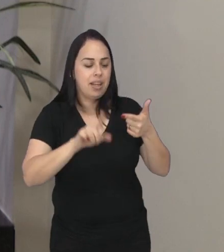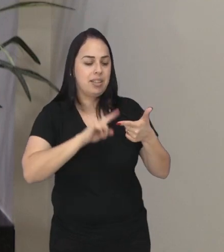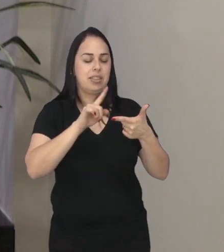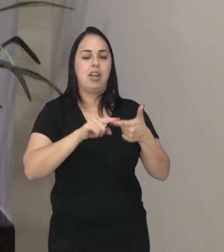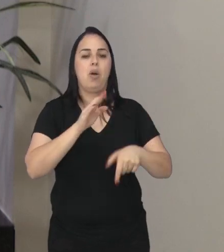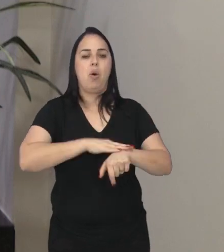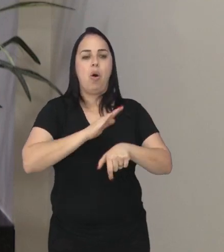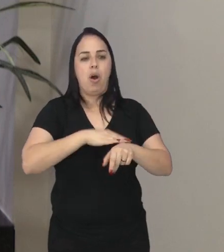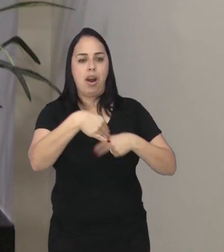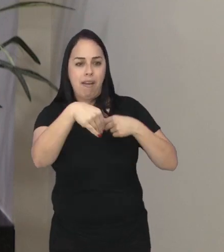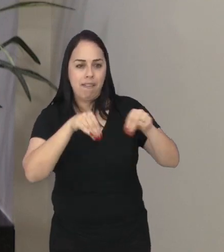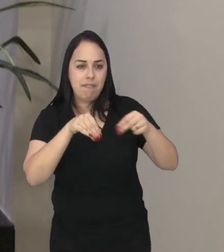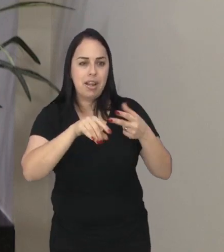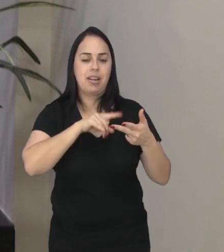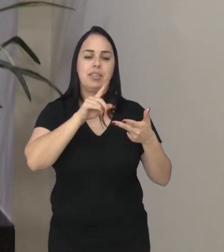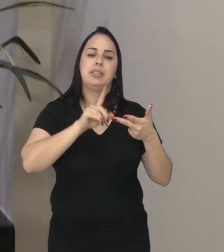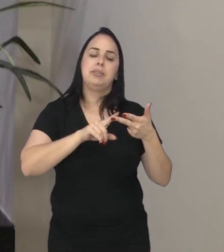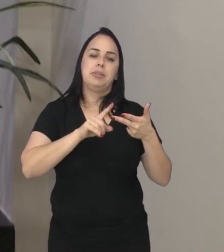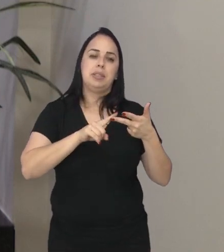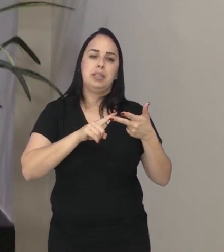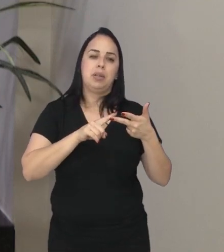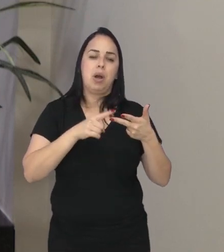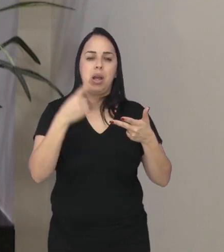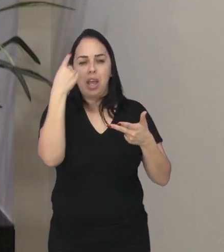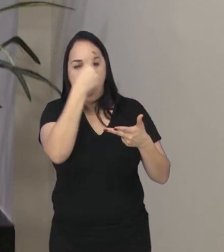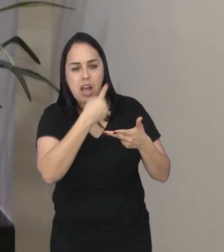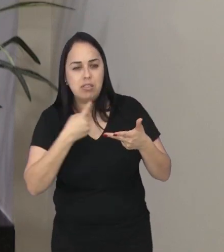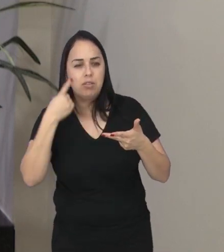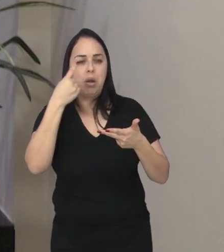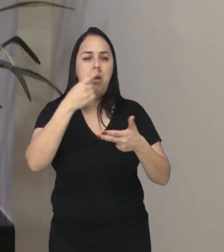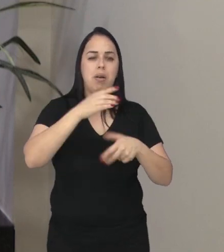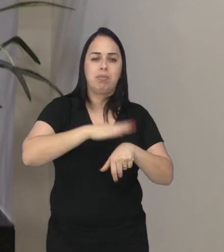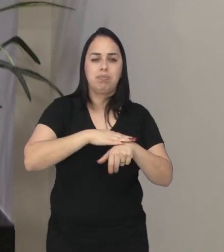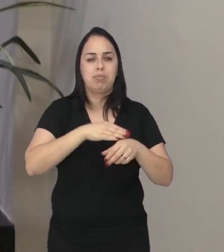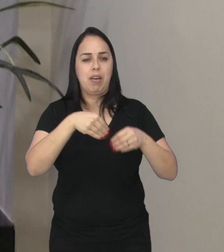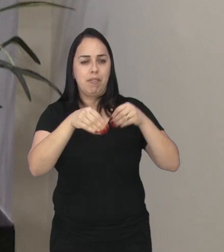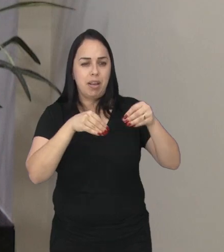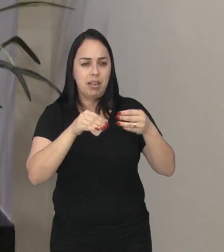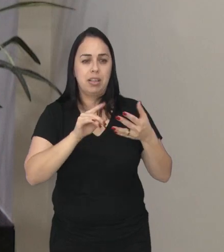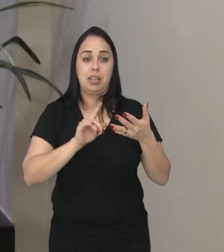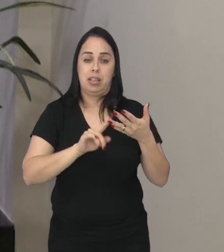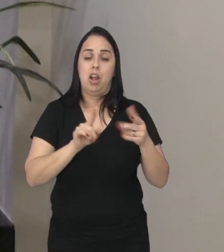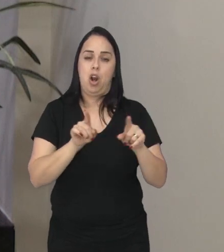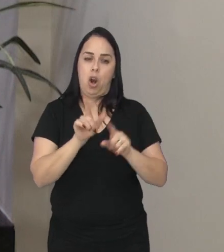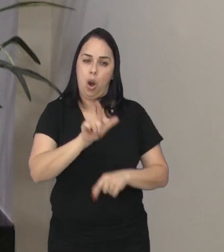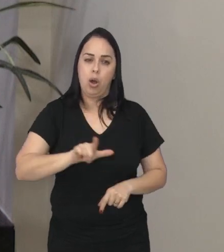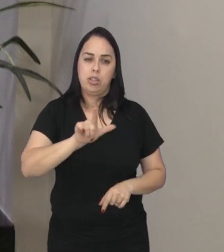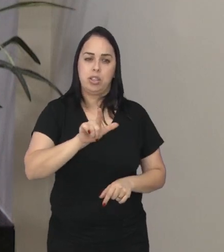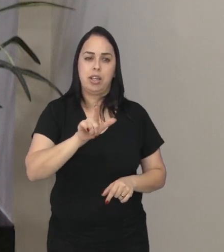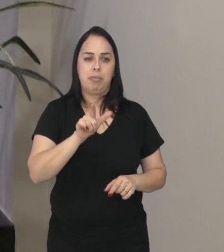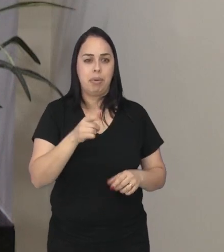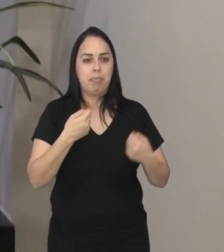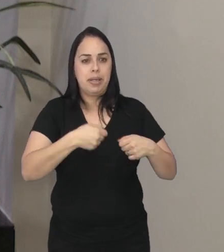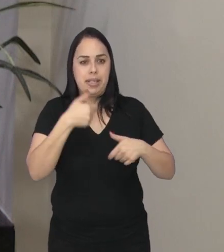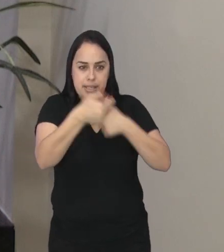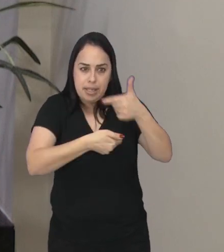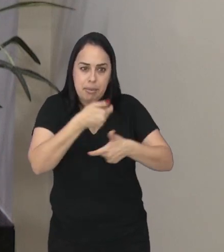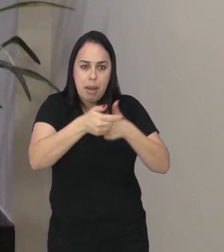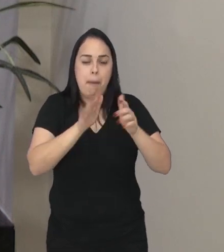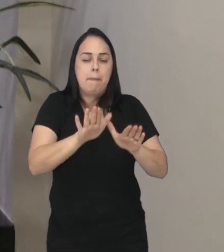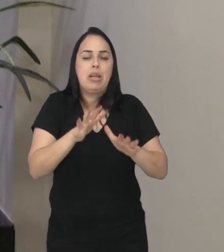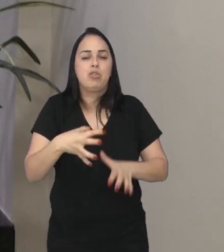ele quer flexibilização do trabalho da jornada e adequar Claro ao que é possível para entrega da empresa